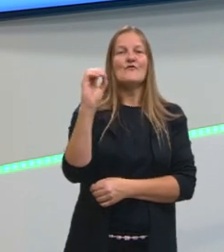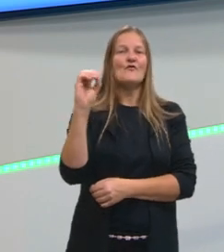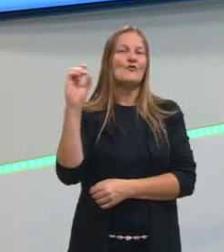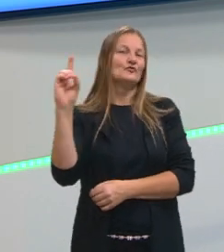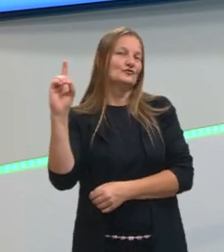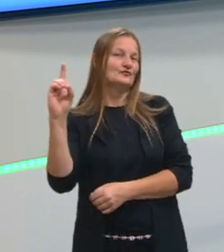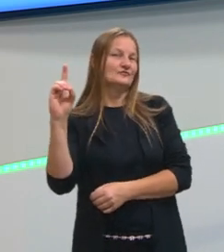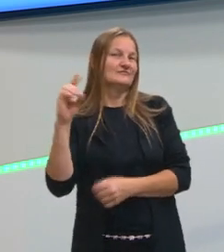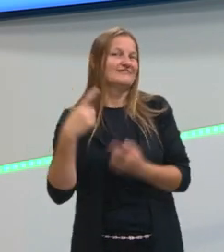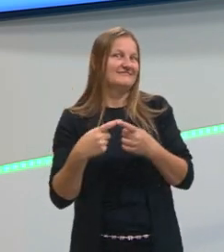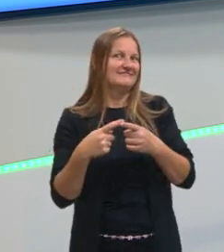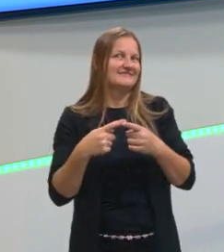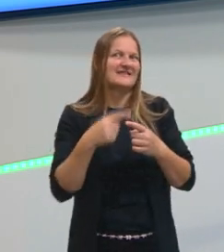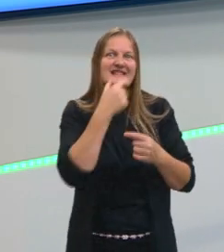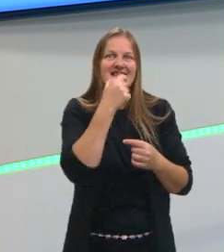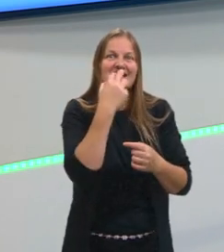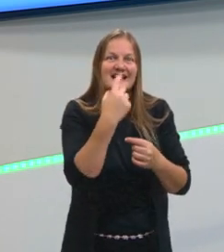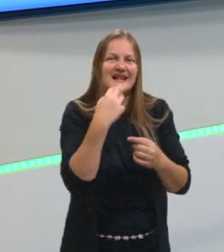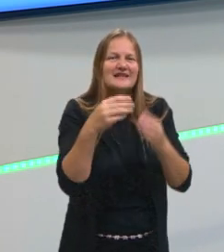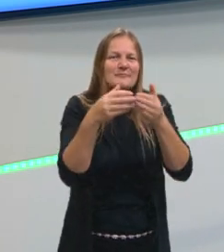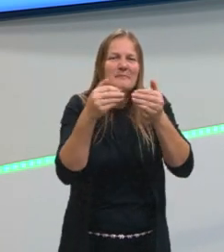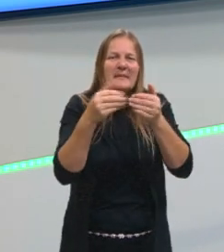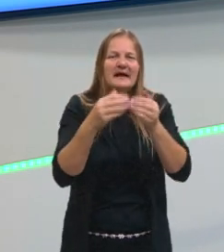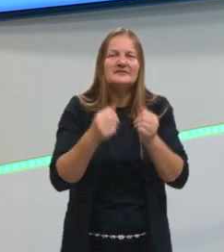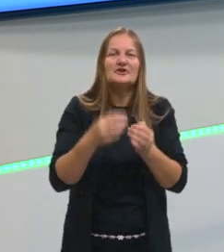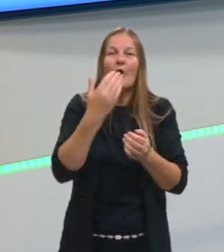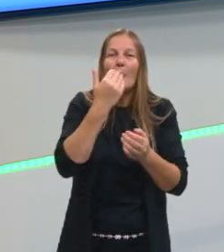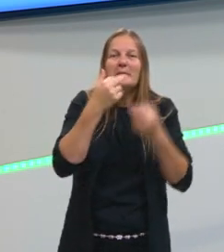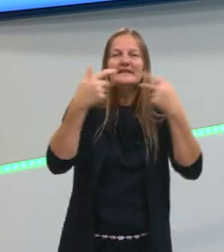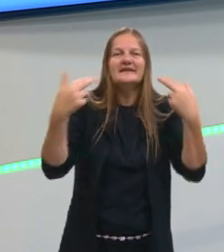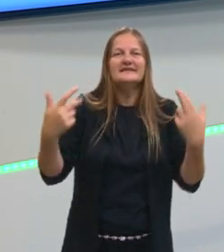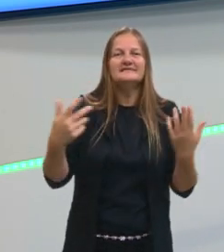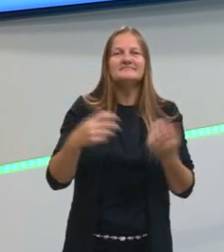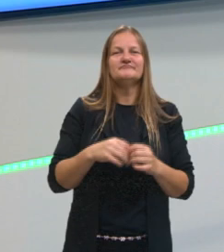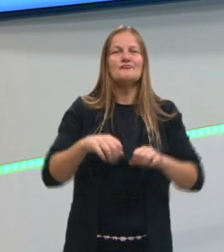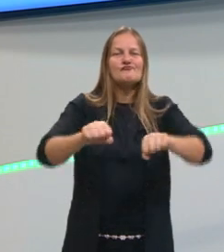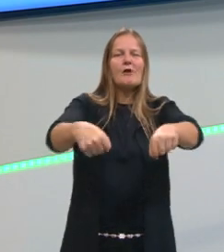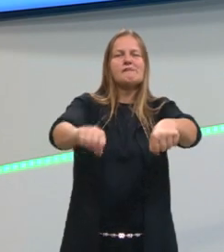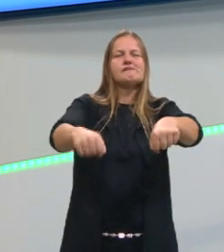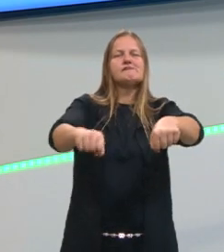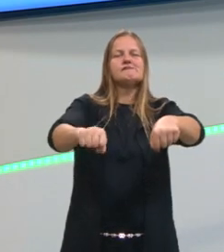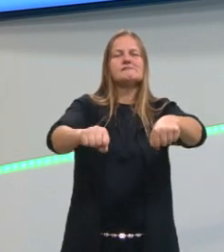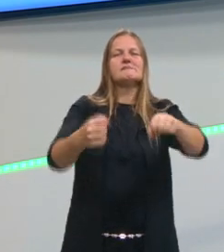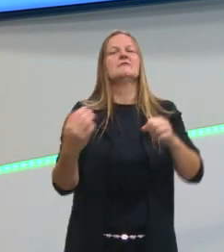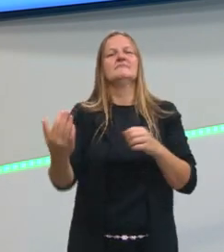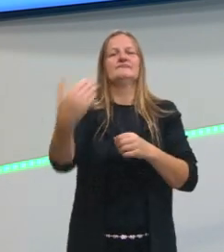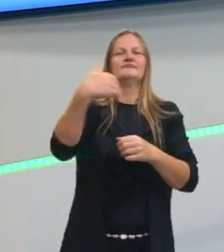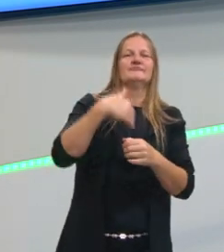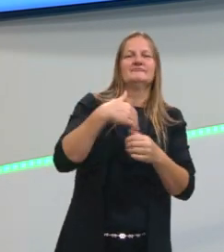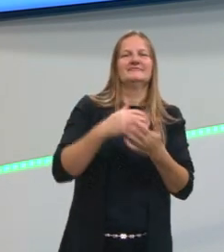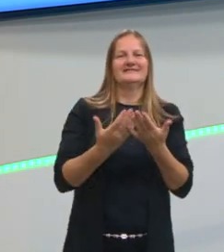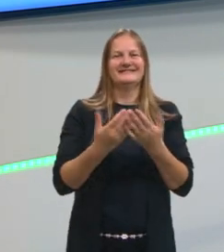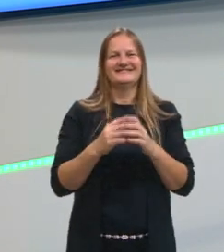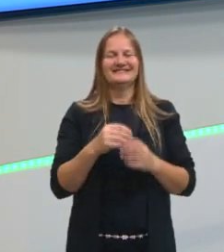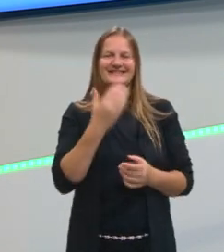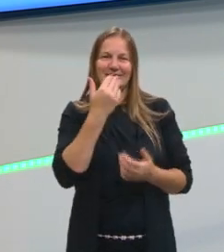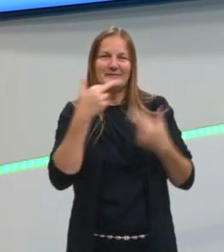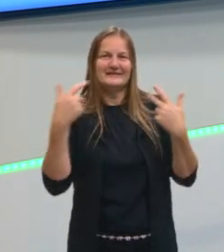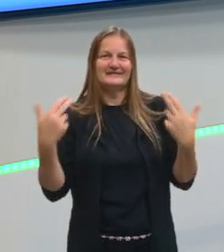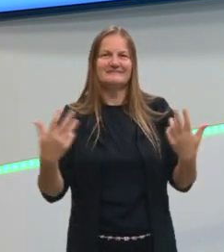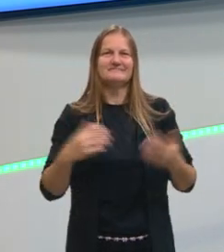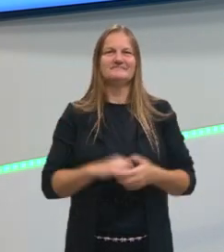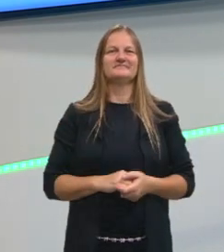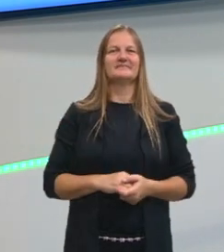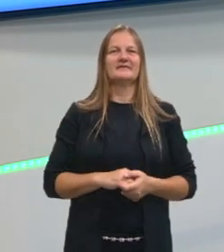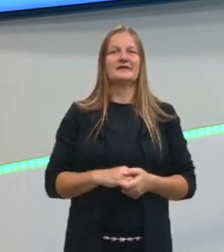pronúncia é assim né que dito em português na nossa língua brasileira deixar essa escola é uma